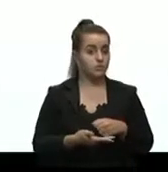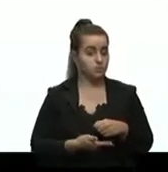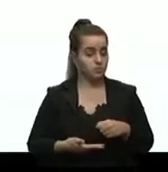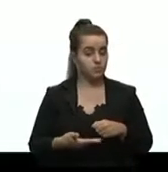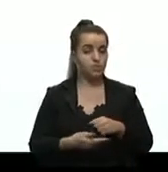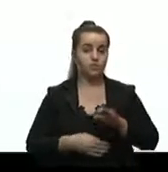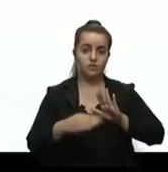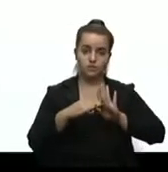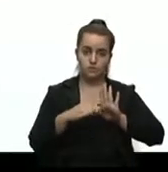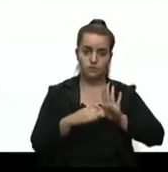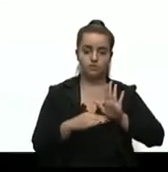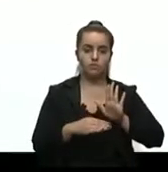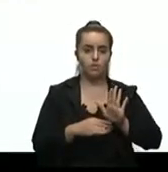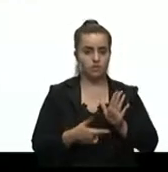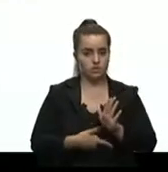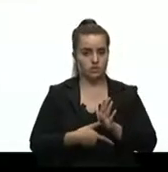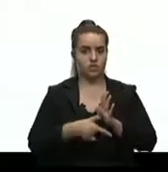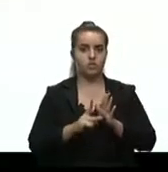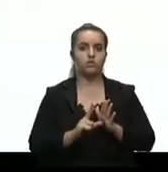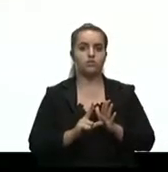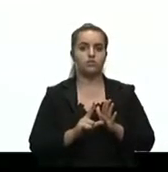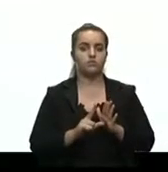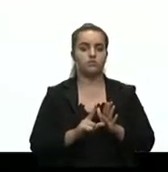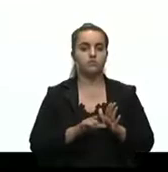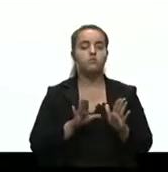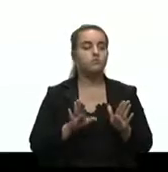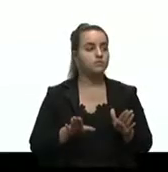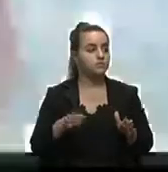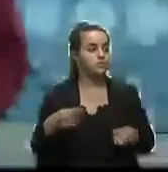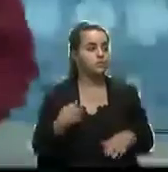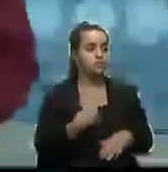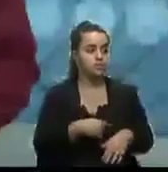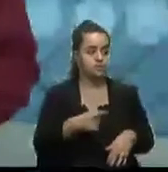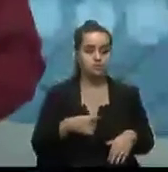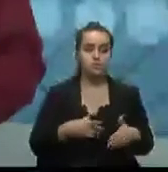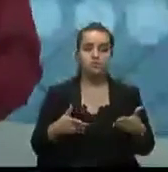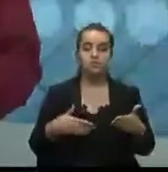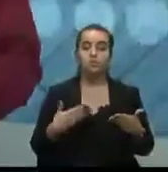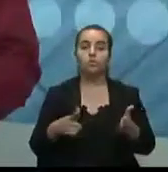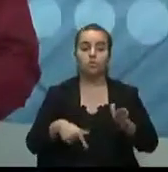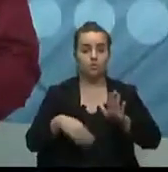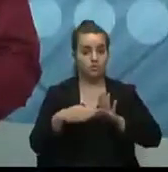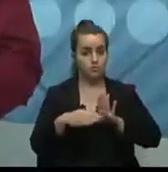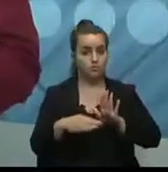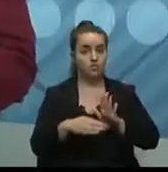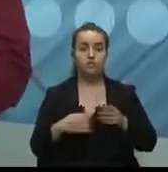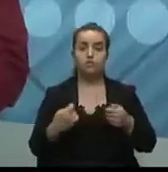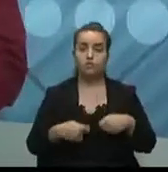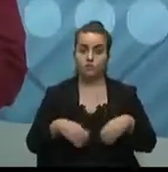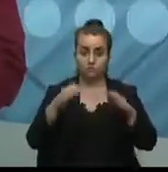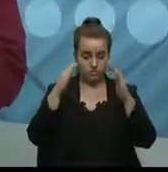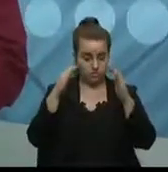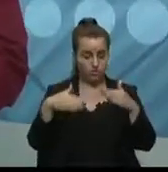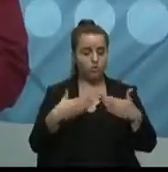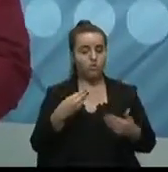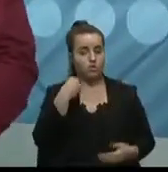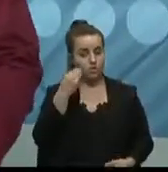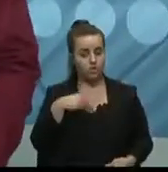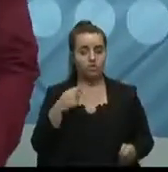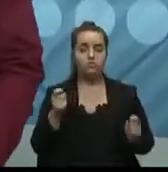nos passos anteriores. Então, temos aí os passos a serem seguidos e um teste de